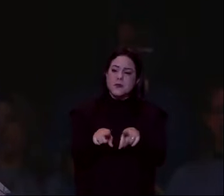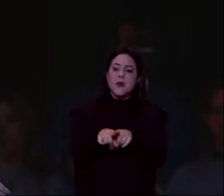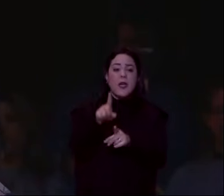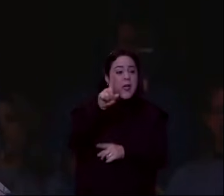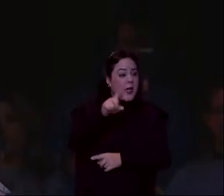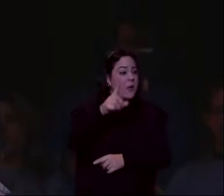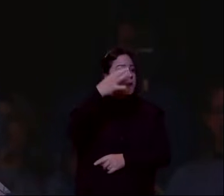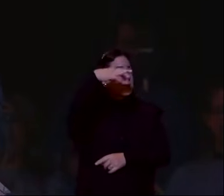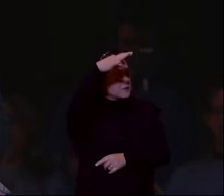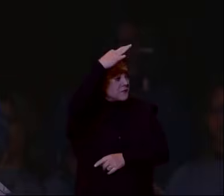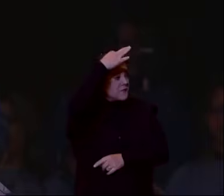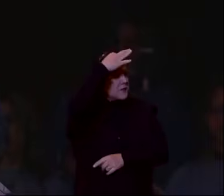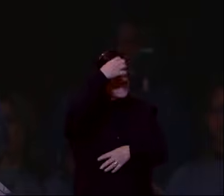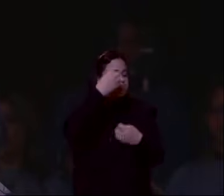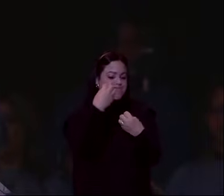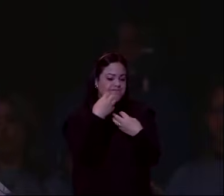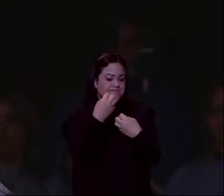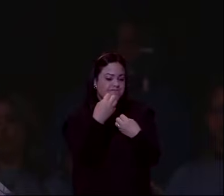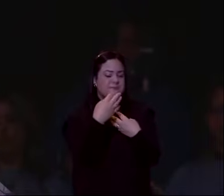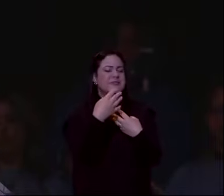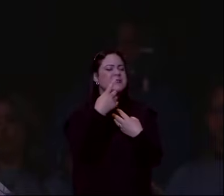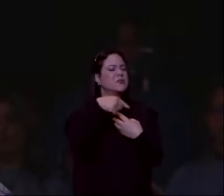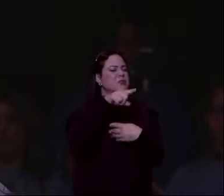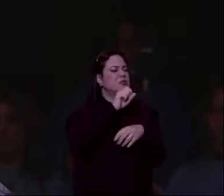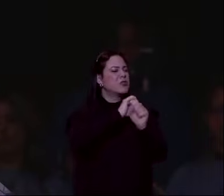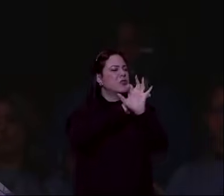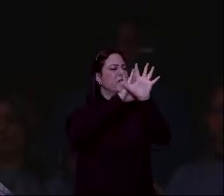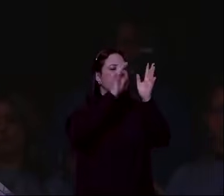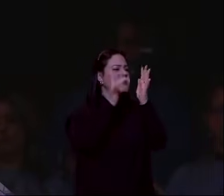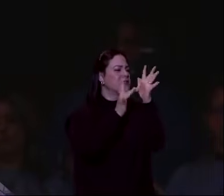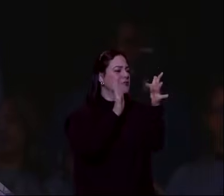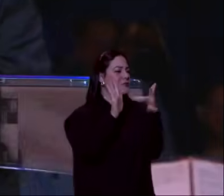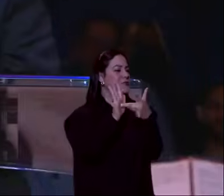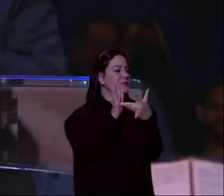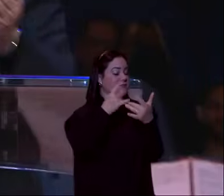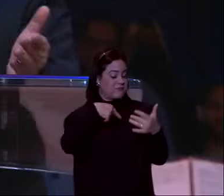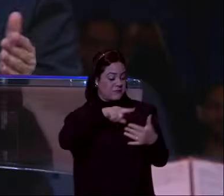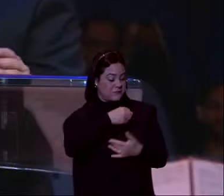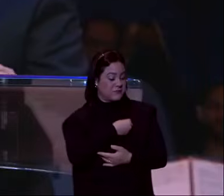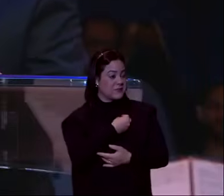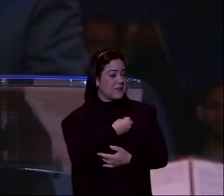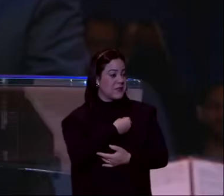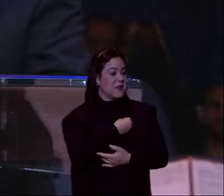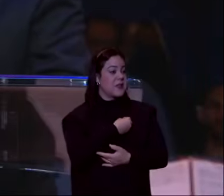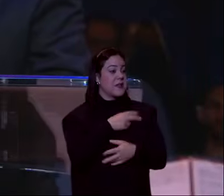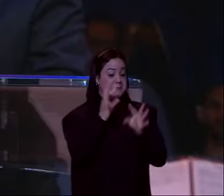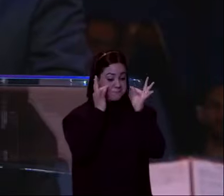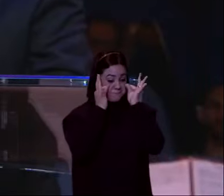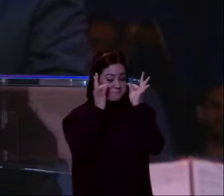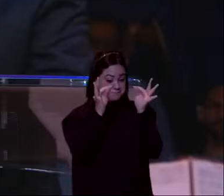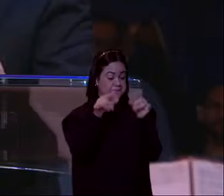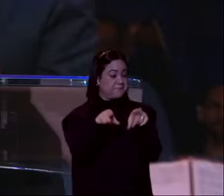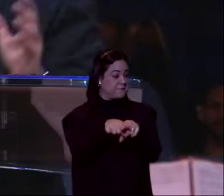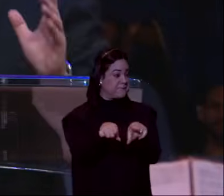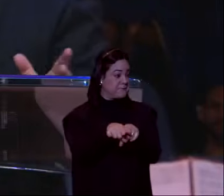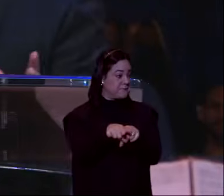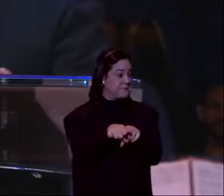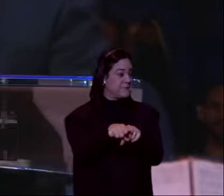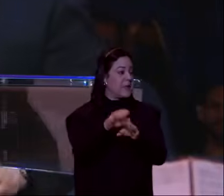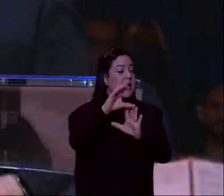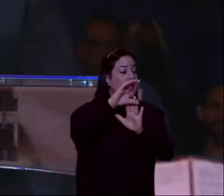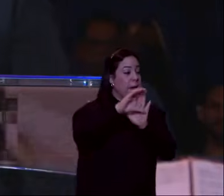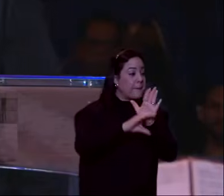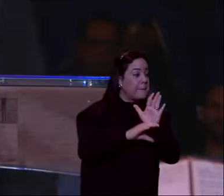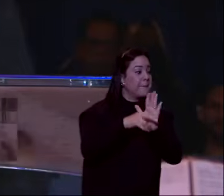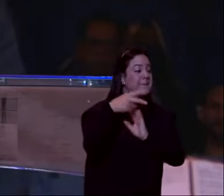Espírito Santo quem nos ensina a glorificar Jesus com as nossas vidas e com o nosso testemunho. E o capítulo